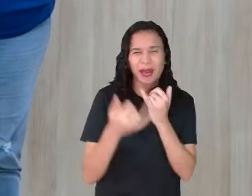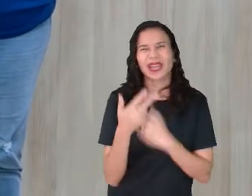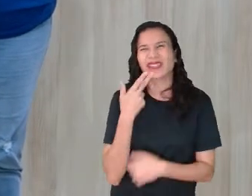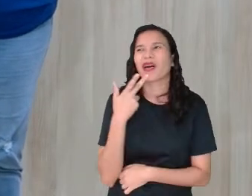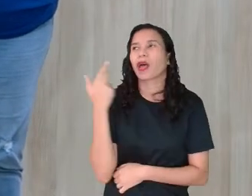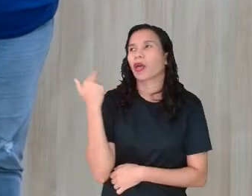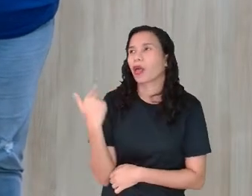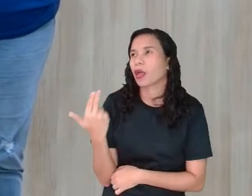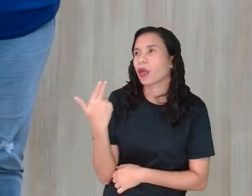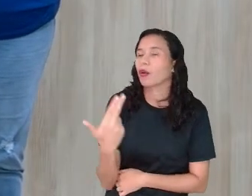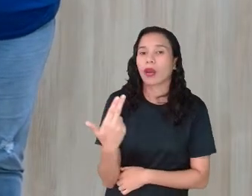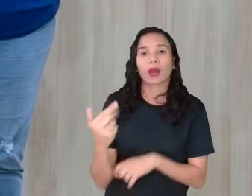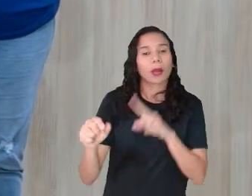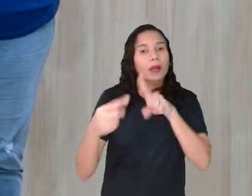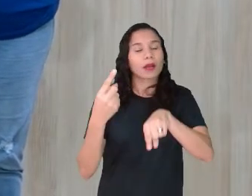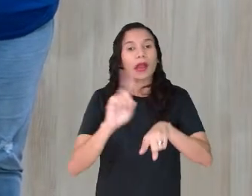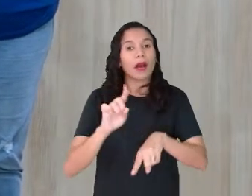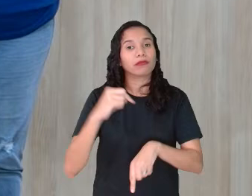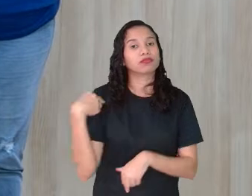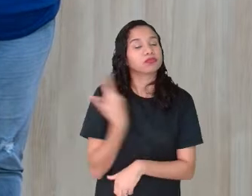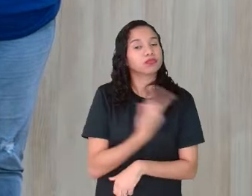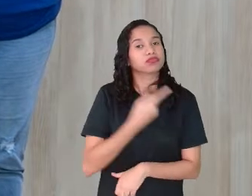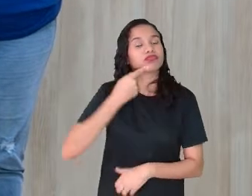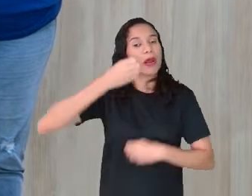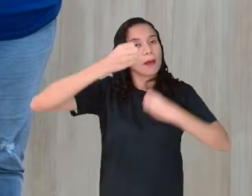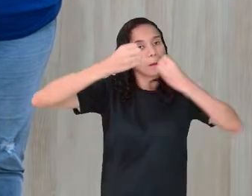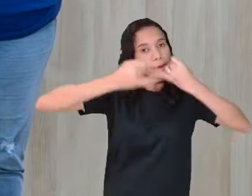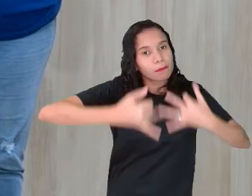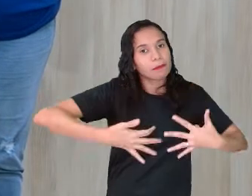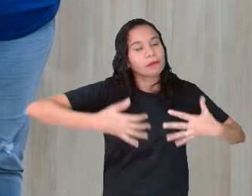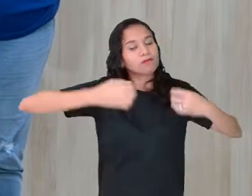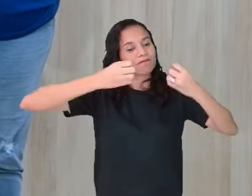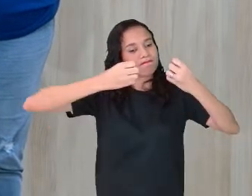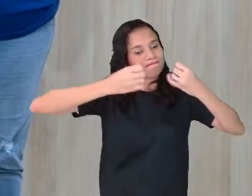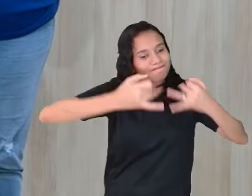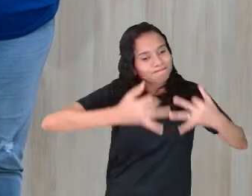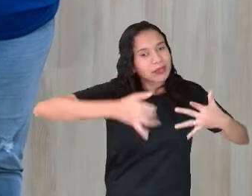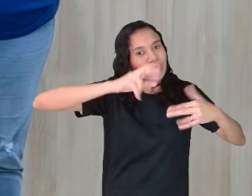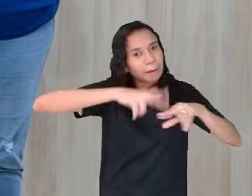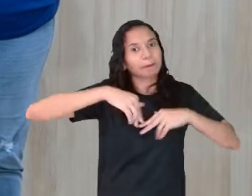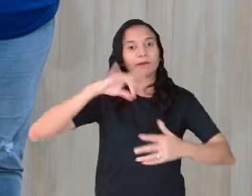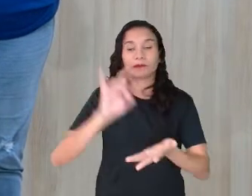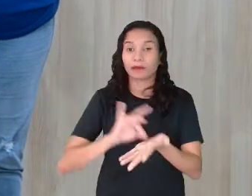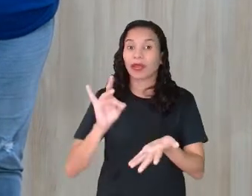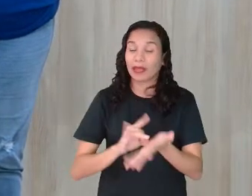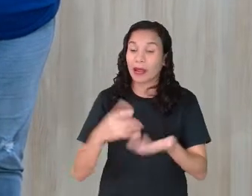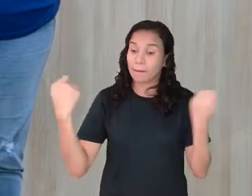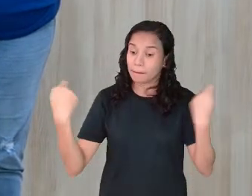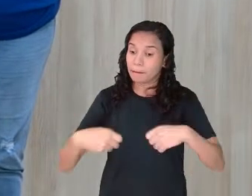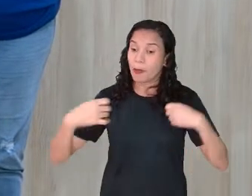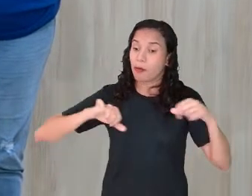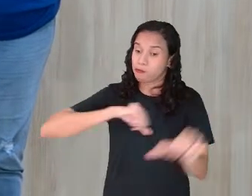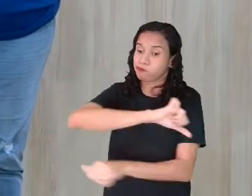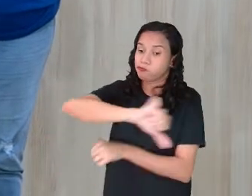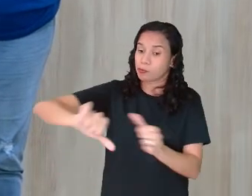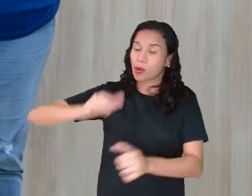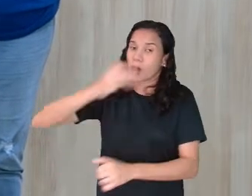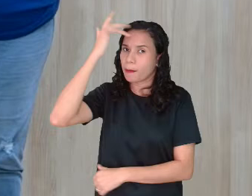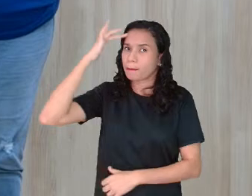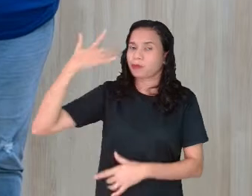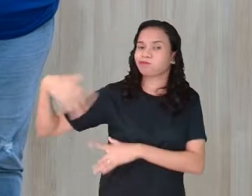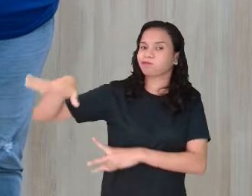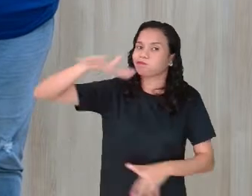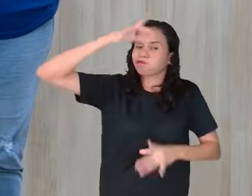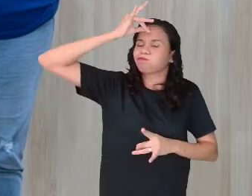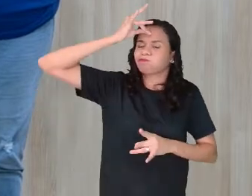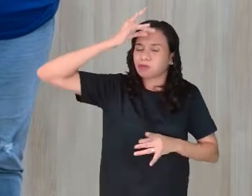mas não é, gente, porque quanto mais a gente fala, é porque o negócio tá precisando mesmo, né? Que as pessoas